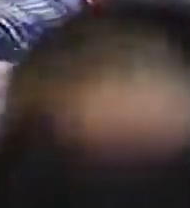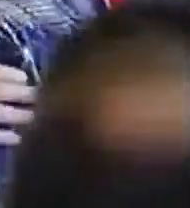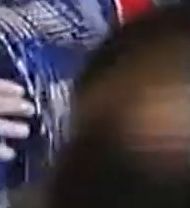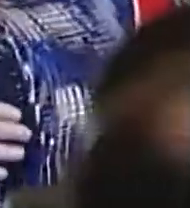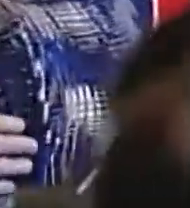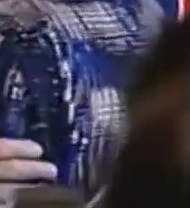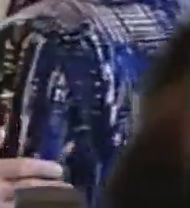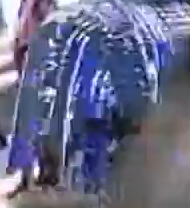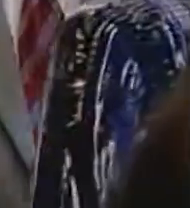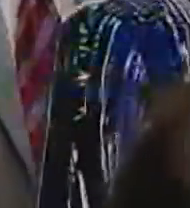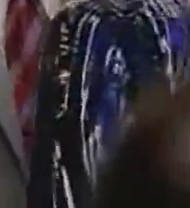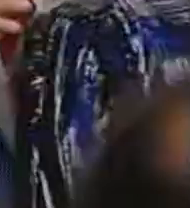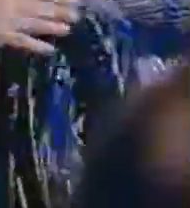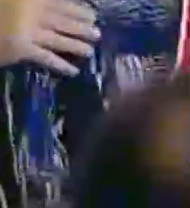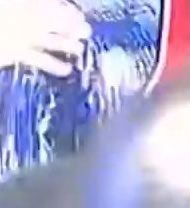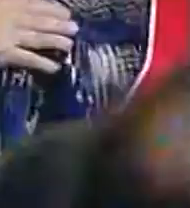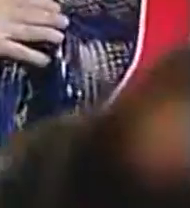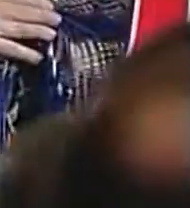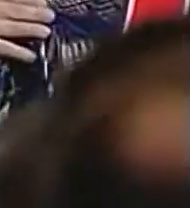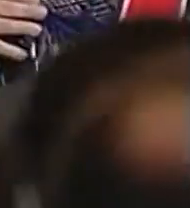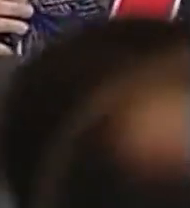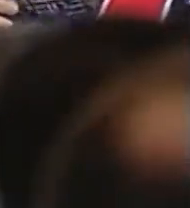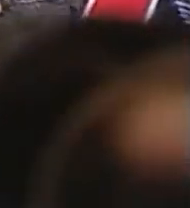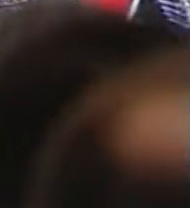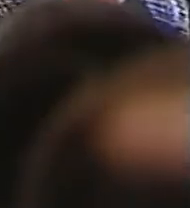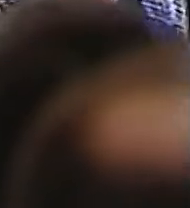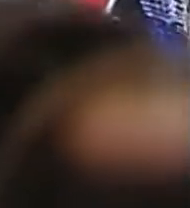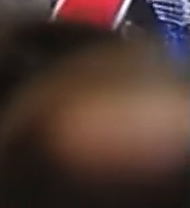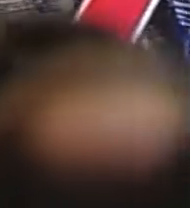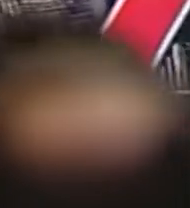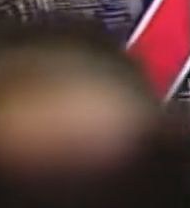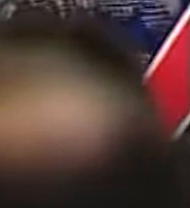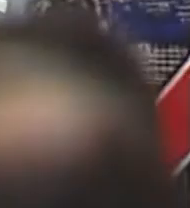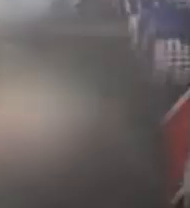Convidamos a todos para o coquetel que será servido em instantes.